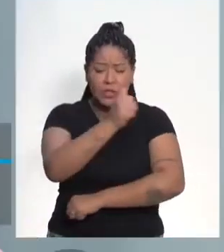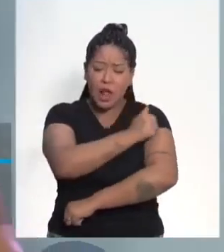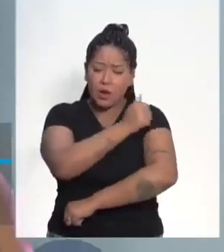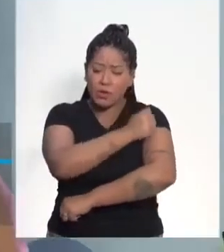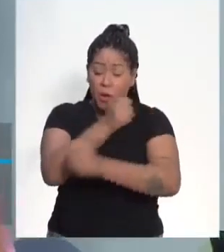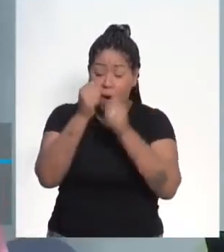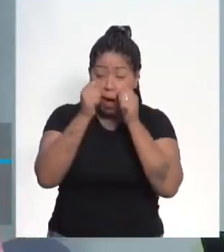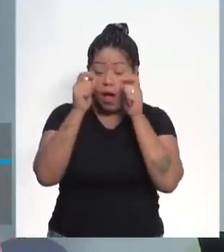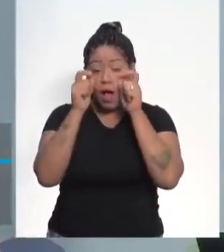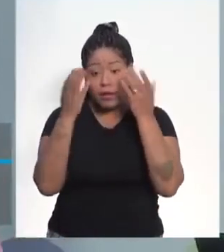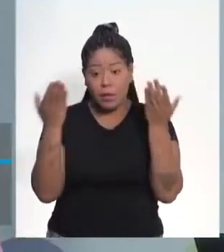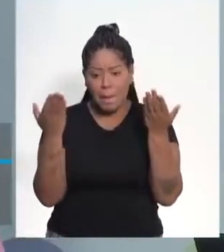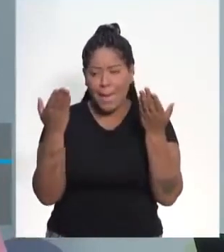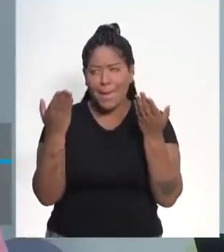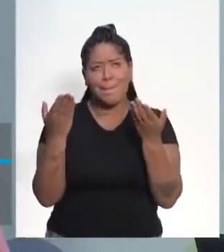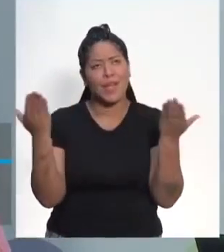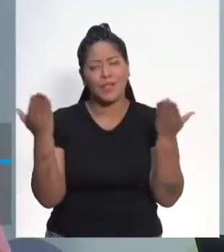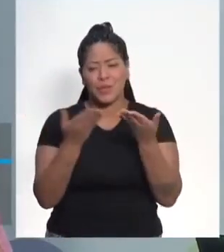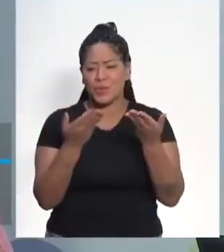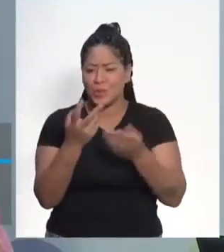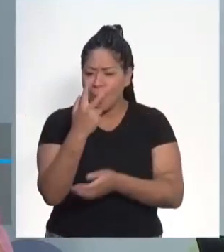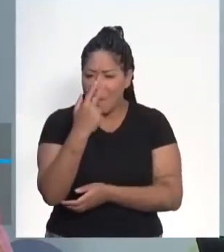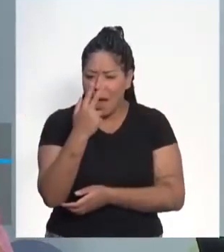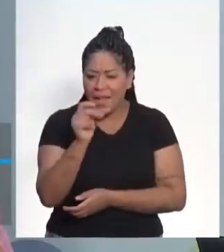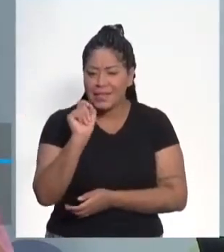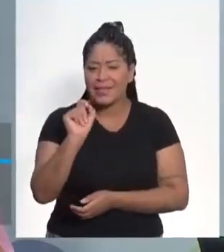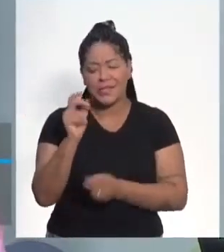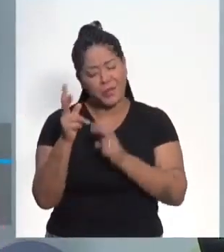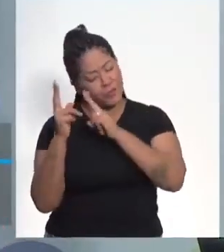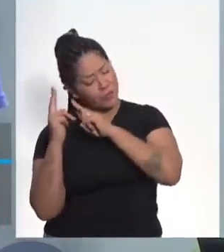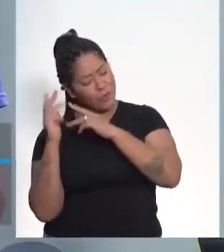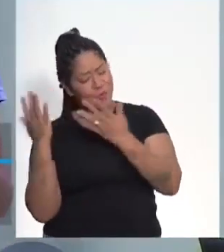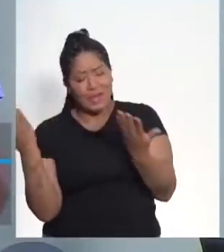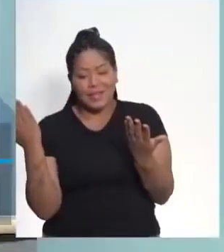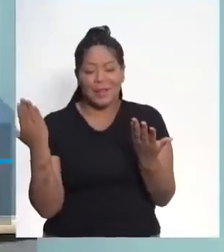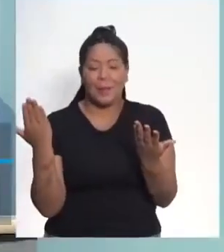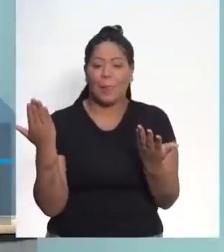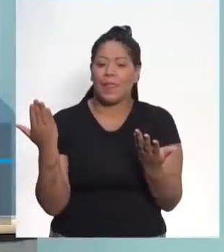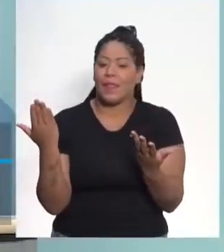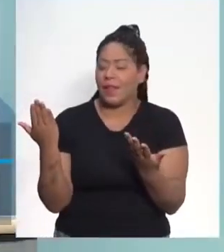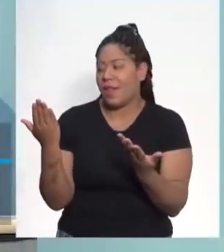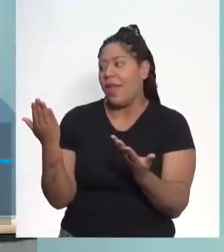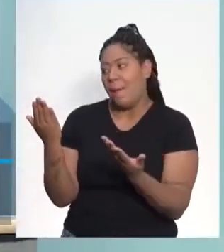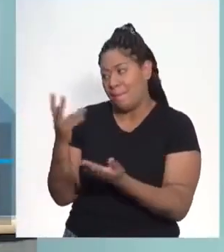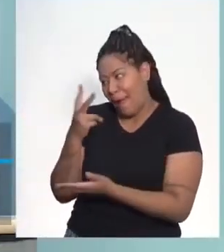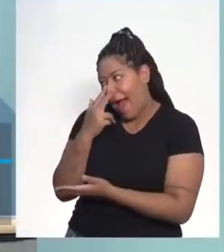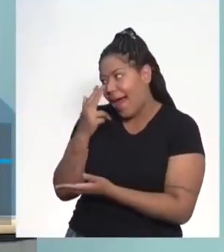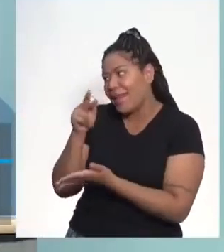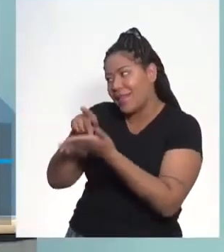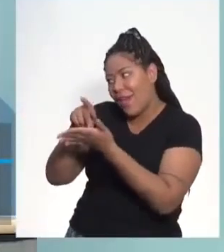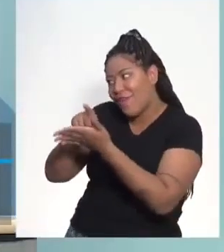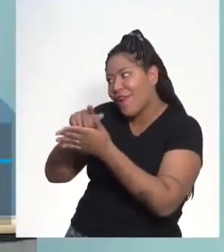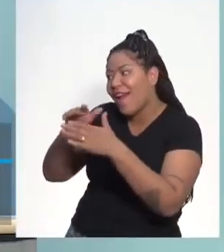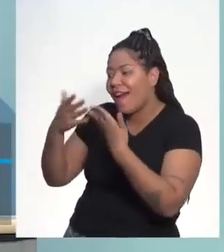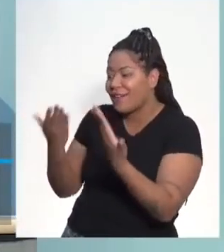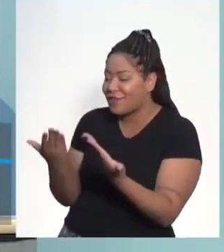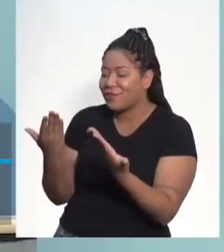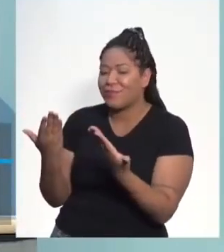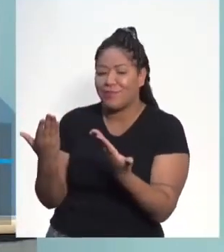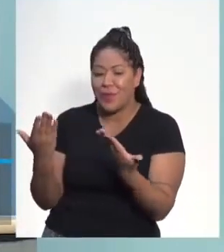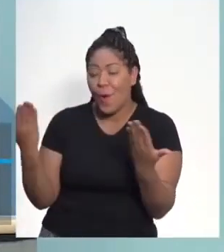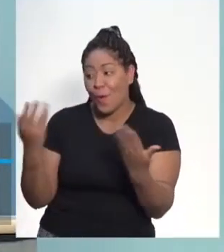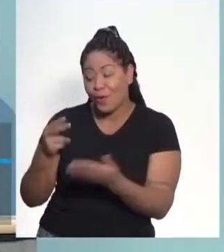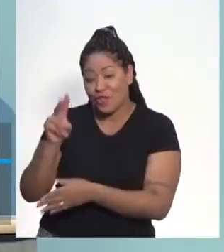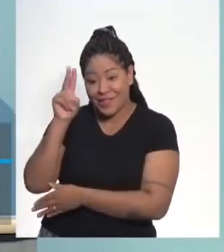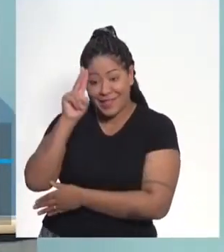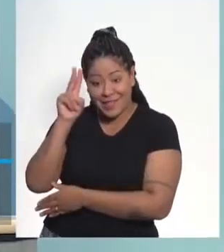vou falar que é compreensível, entendeu? Mas é aceitável. De certa forma é compreensível também. É